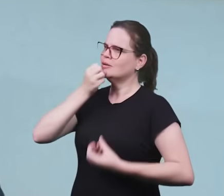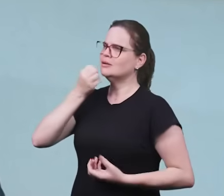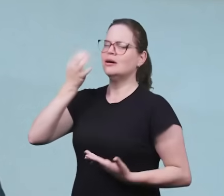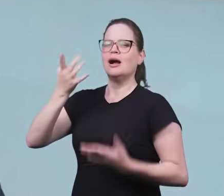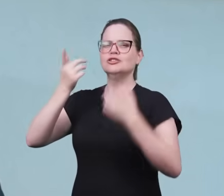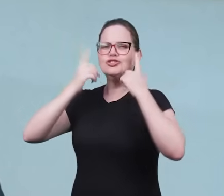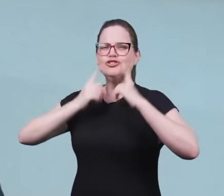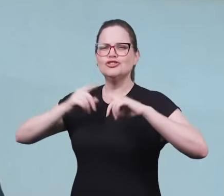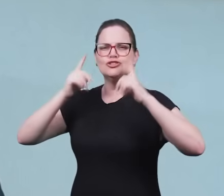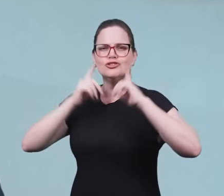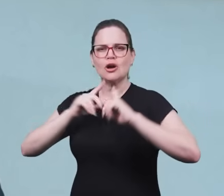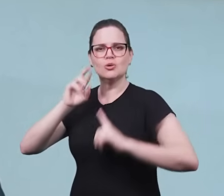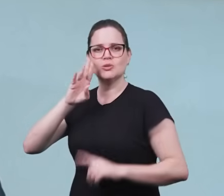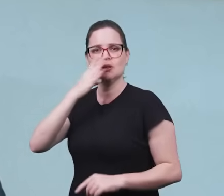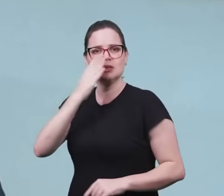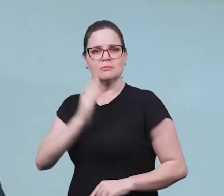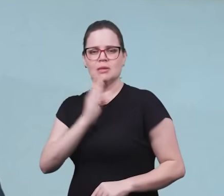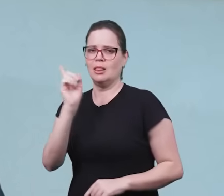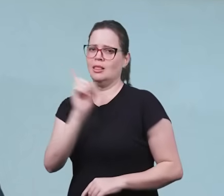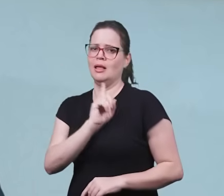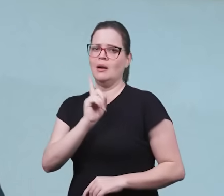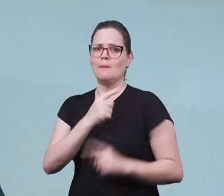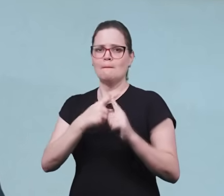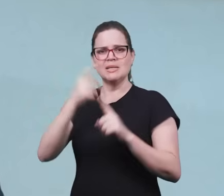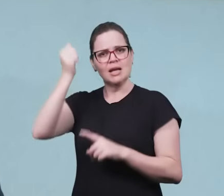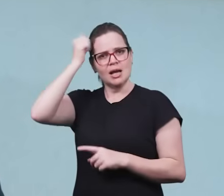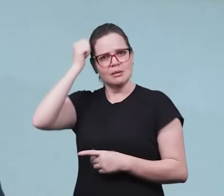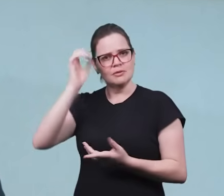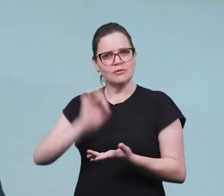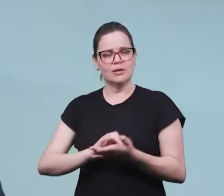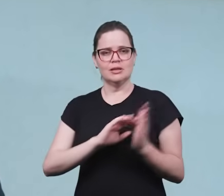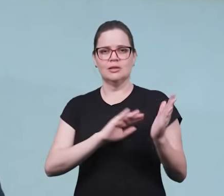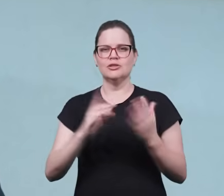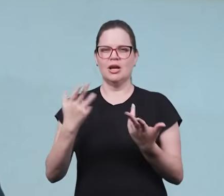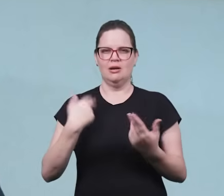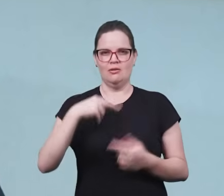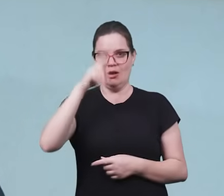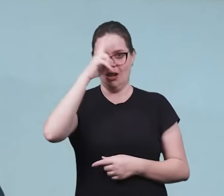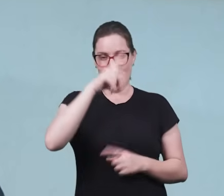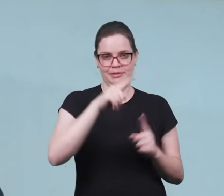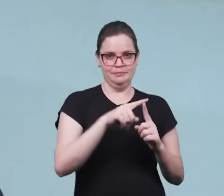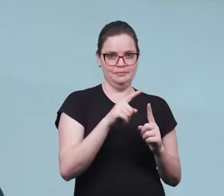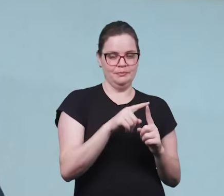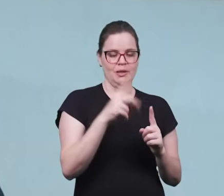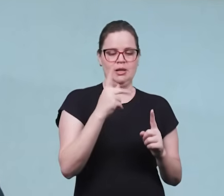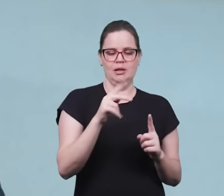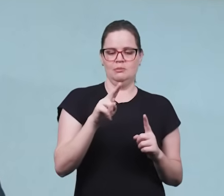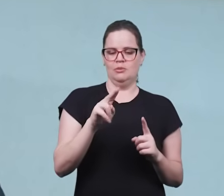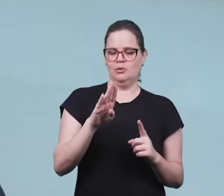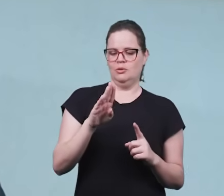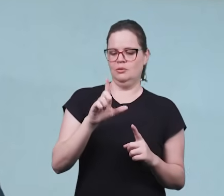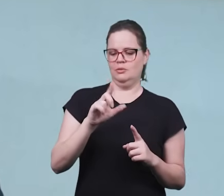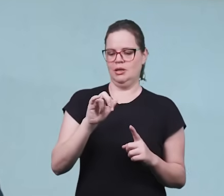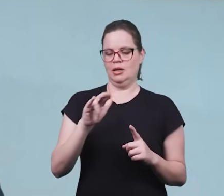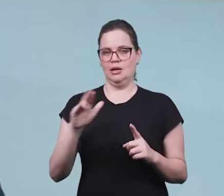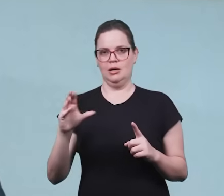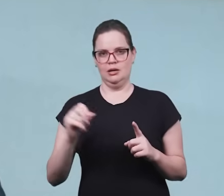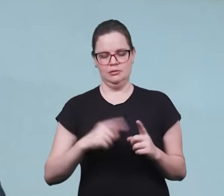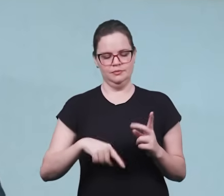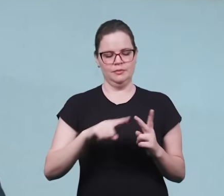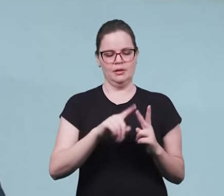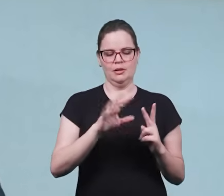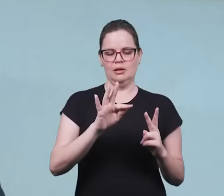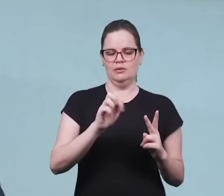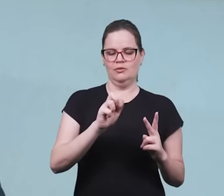acabei de citar agora há pouco a oração do publicano e do fariseu, né? O publicano bateu no peito: Senhor, tem misericórdia de mim, porque eu